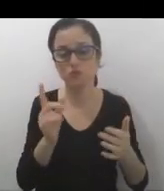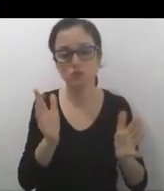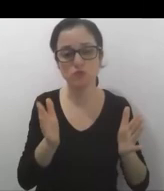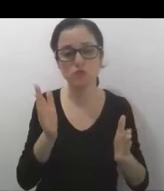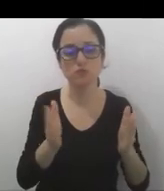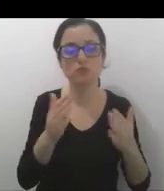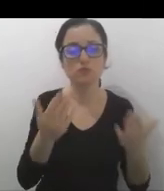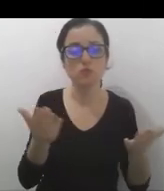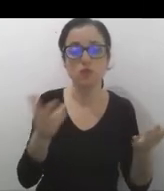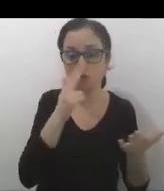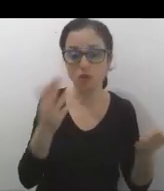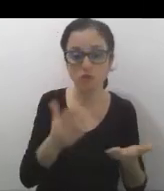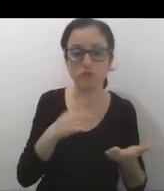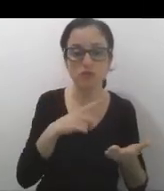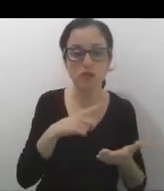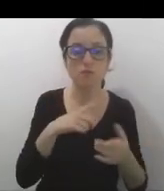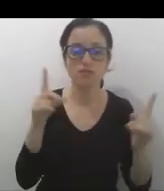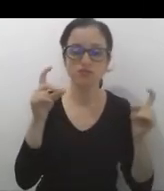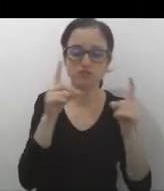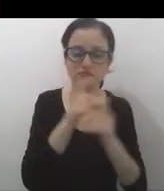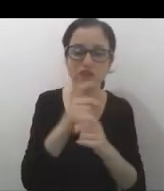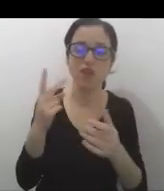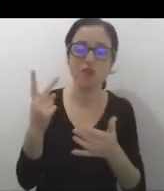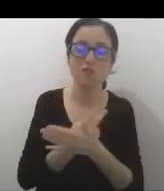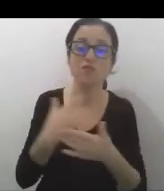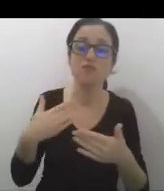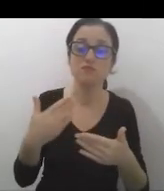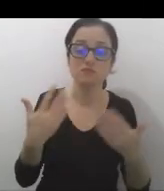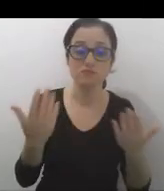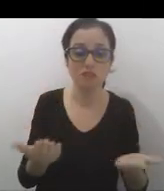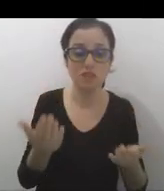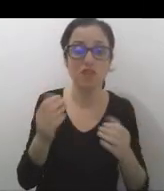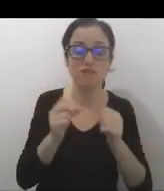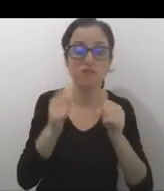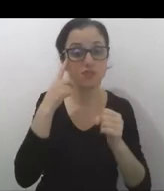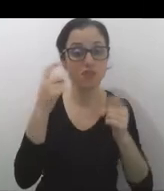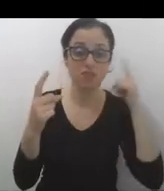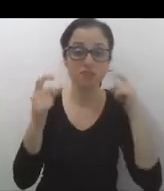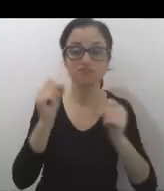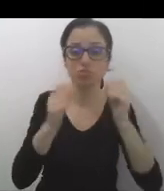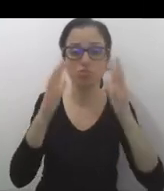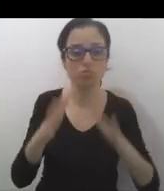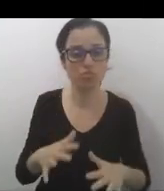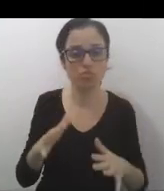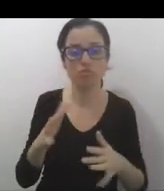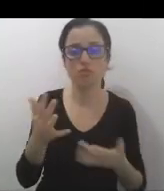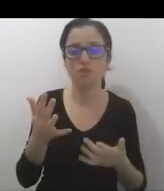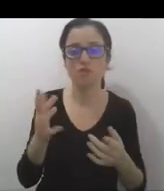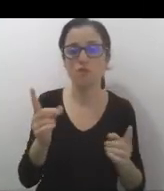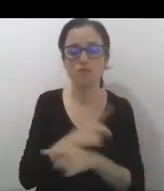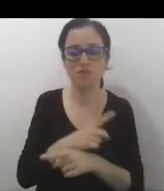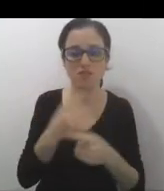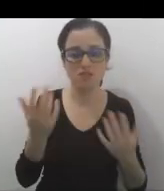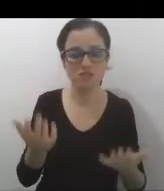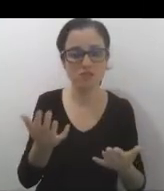que predomina, e não ao contrário. Naquela época, a industrialização, que curiosamente foi mantida